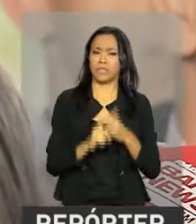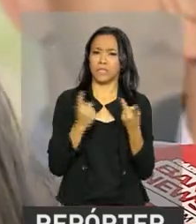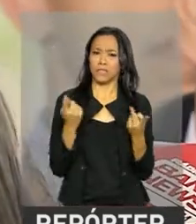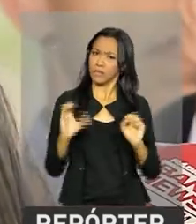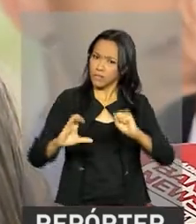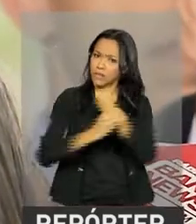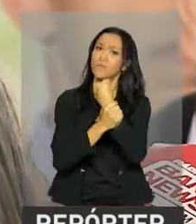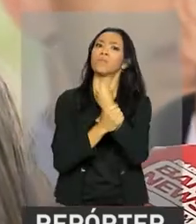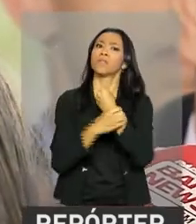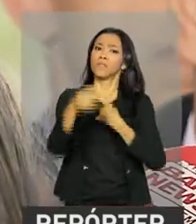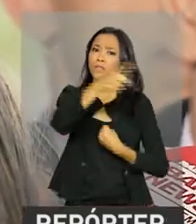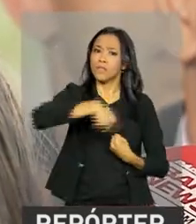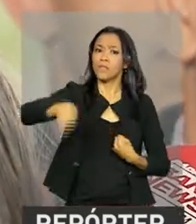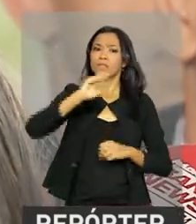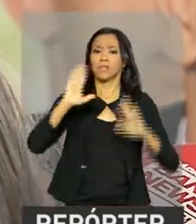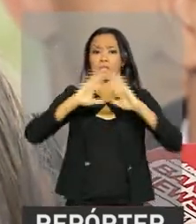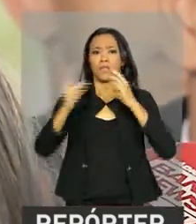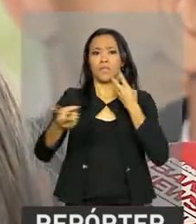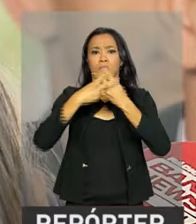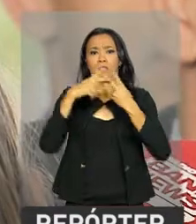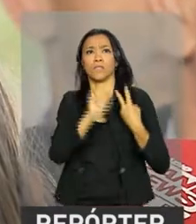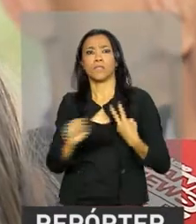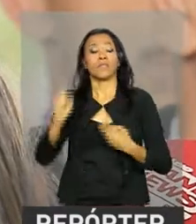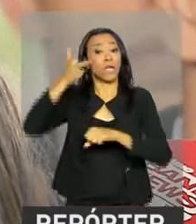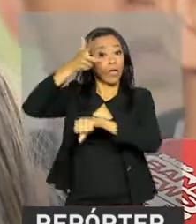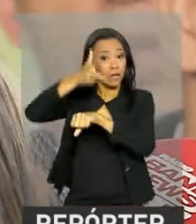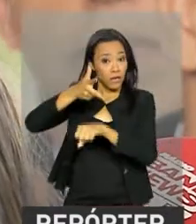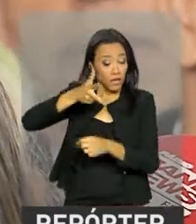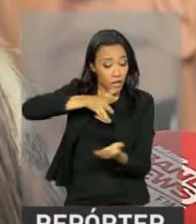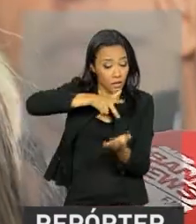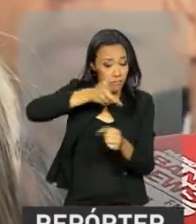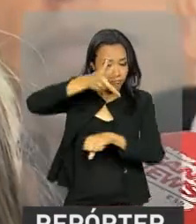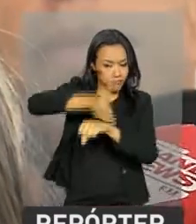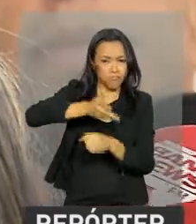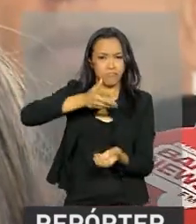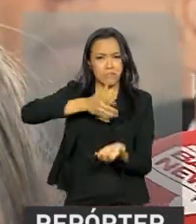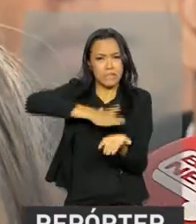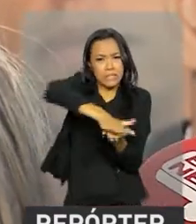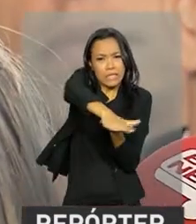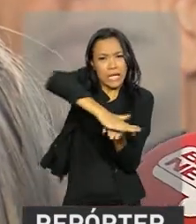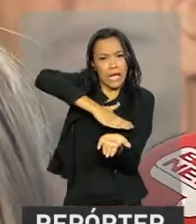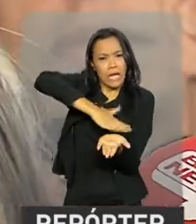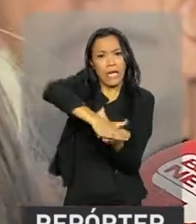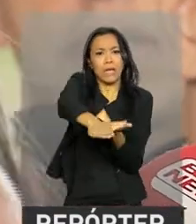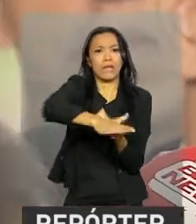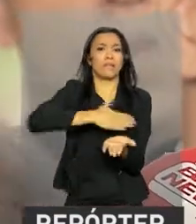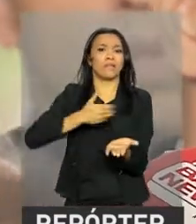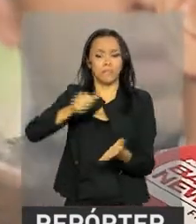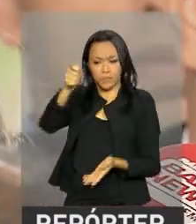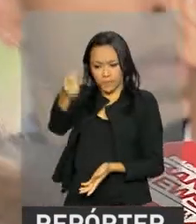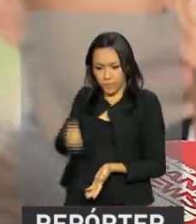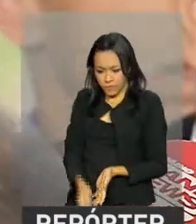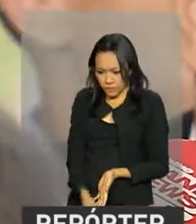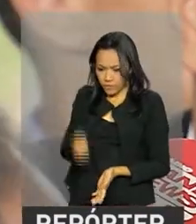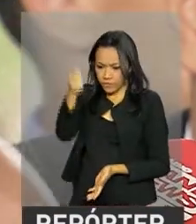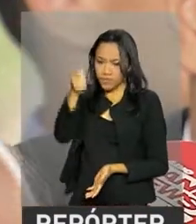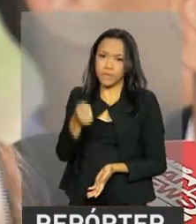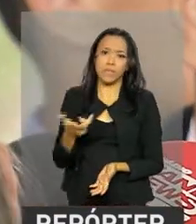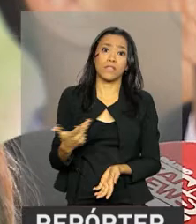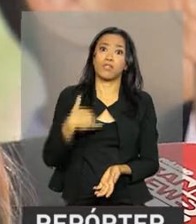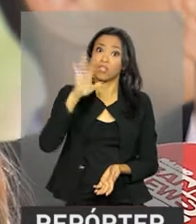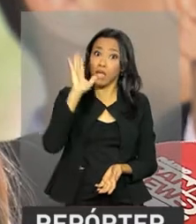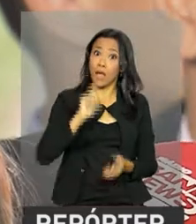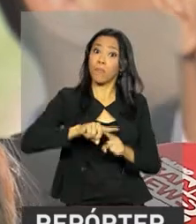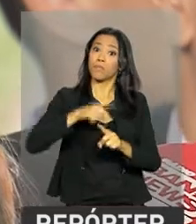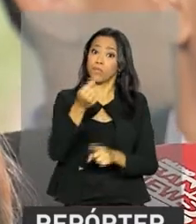segurança dos presídios para a instalação de scanner raio x já destinamos mais 146 milhões de reais